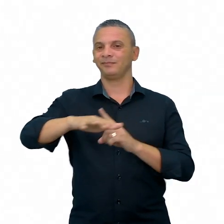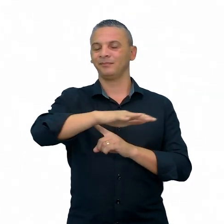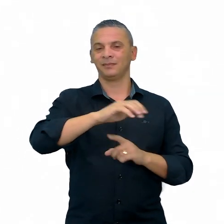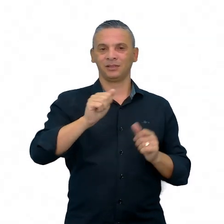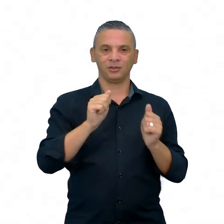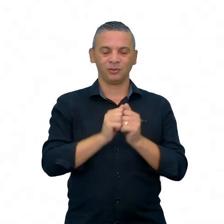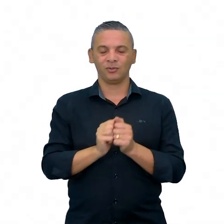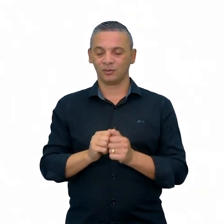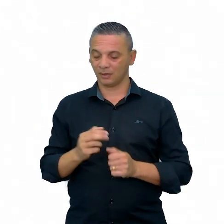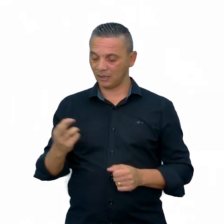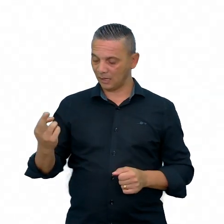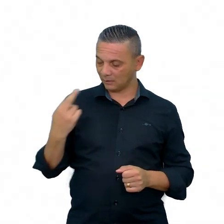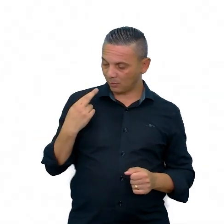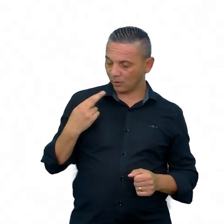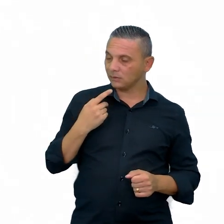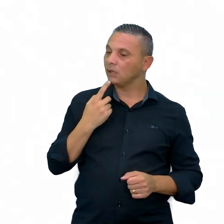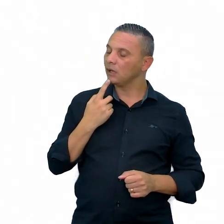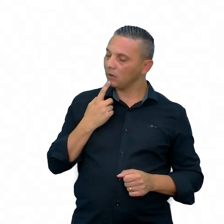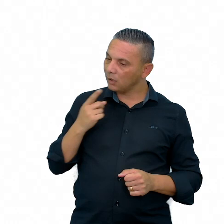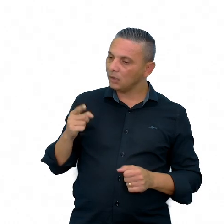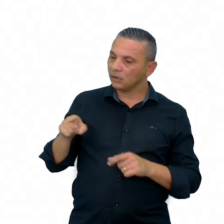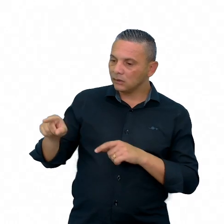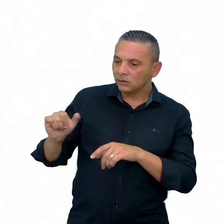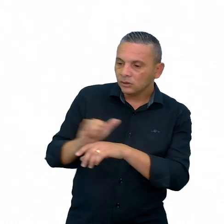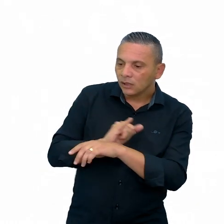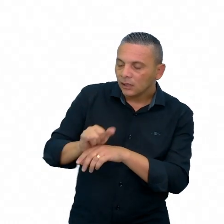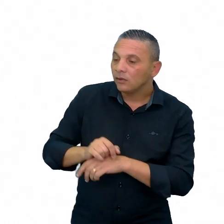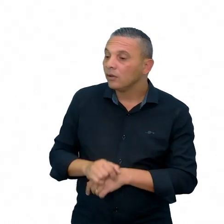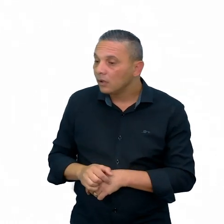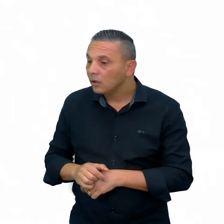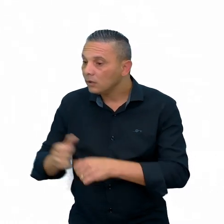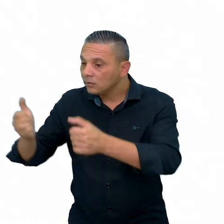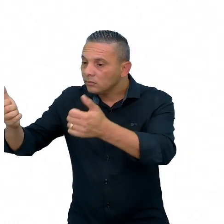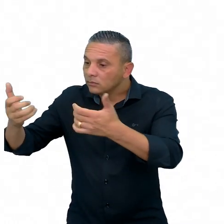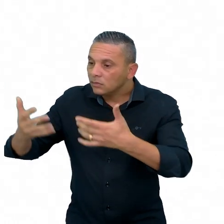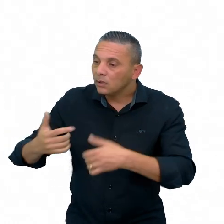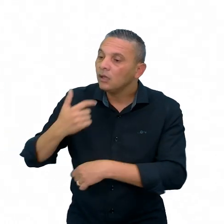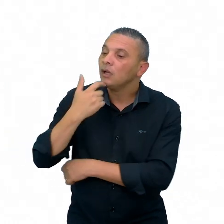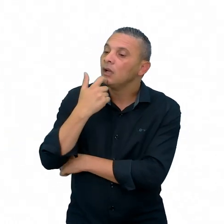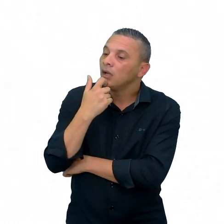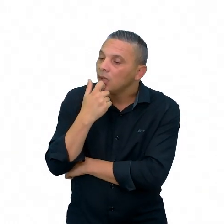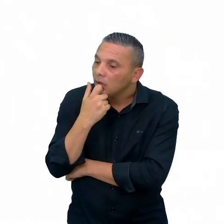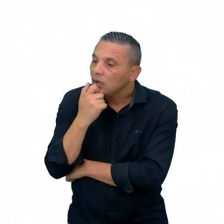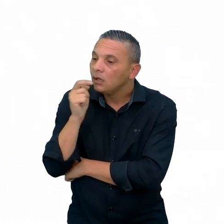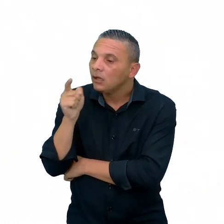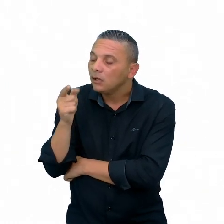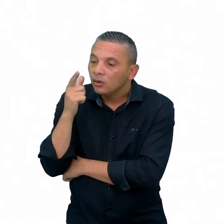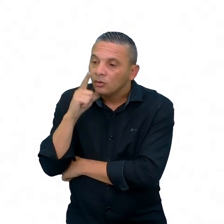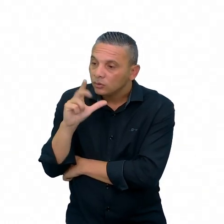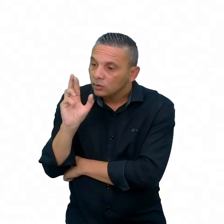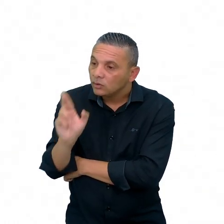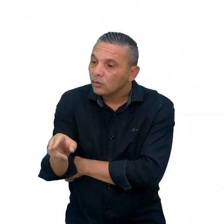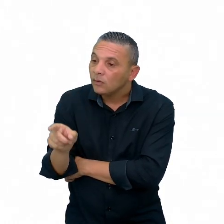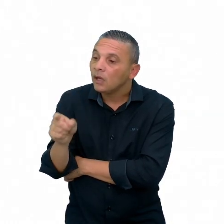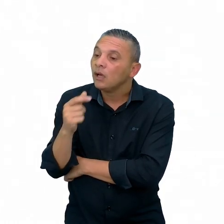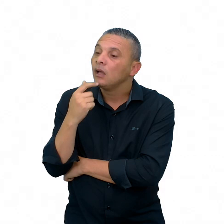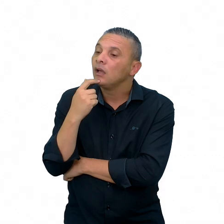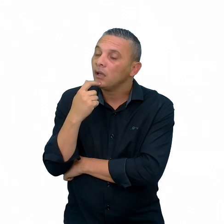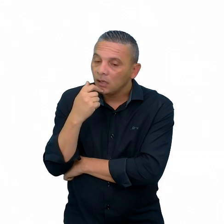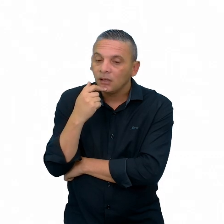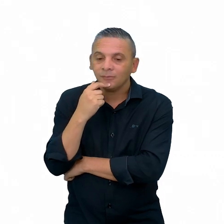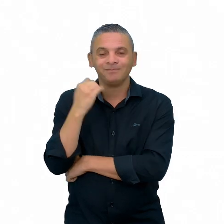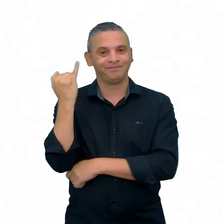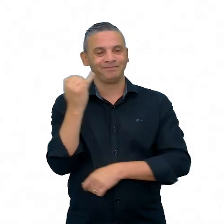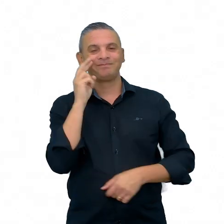a resposta, quais foram suas estratégias, o que ele mobilizou para resolver, para elaborar e